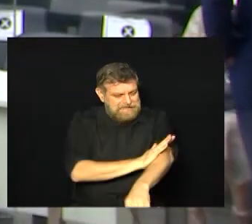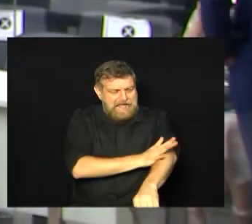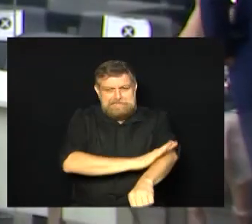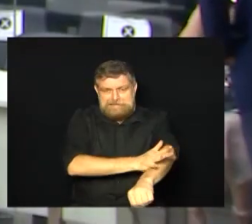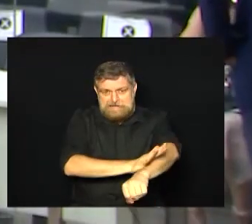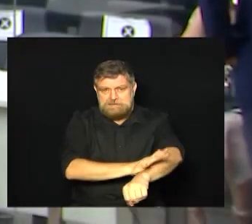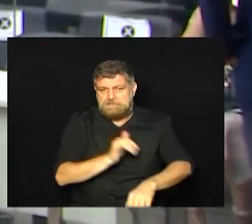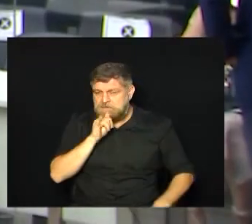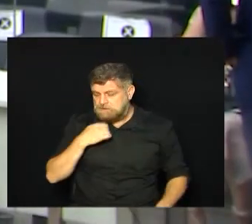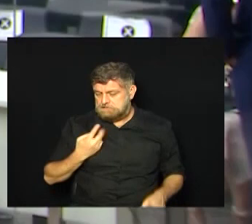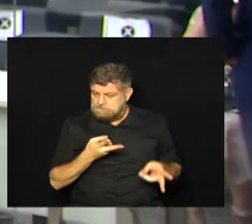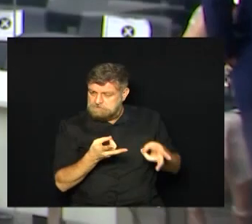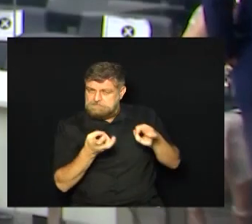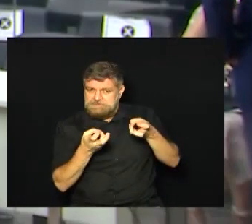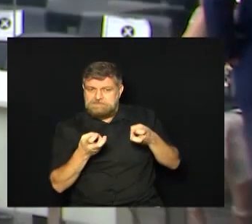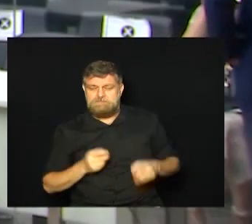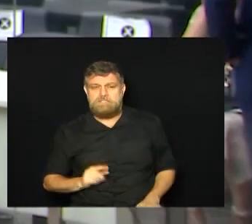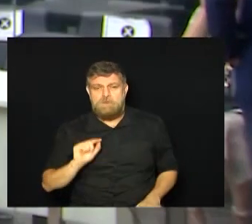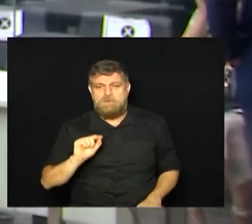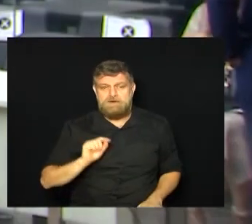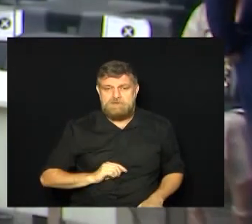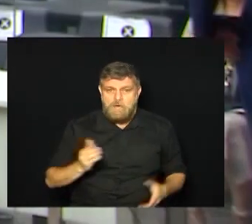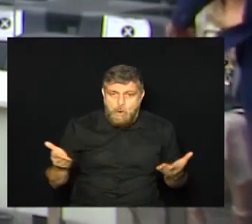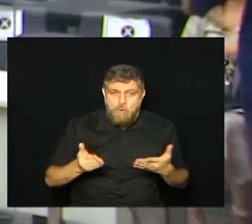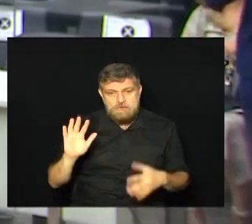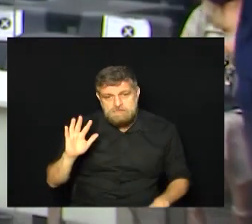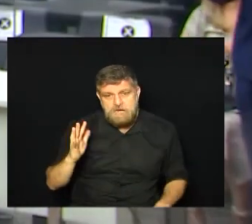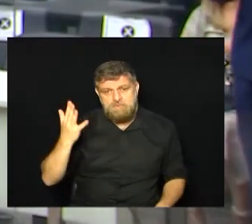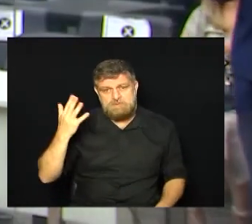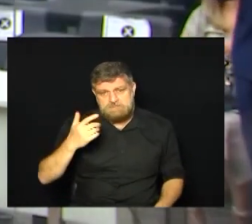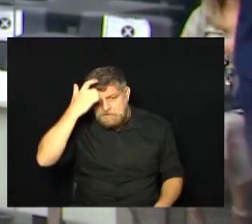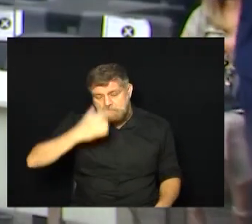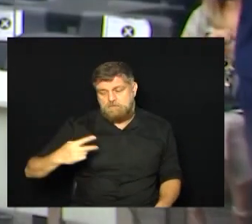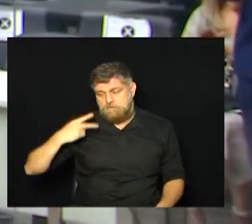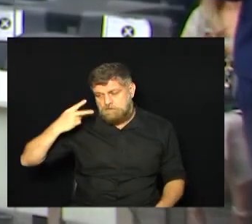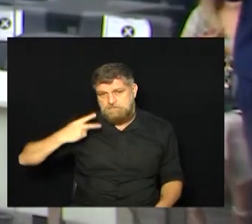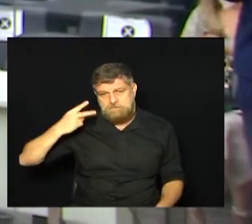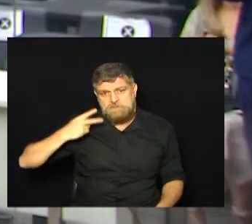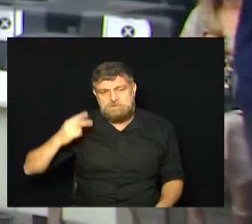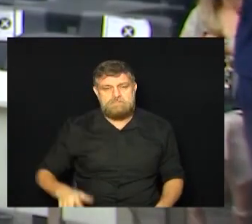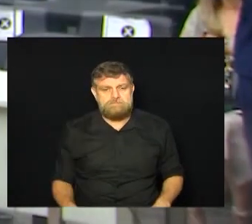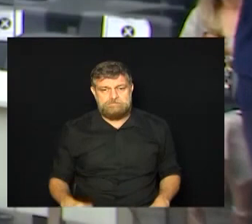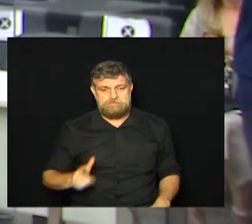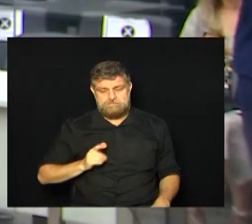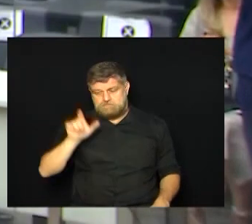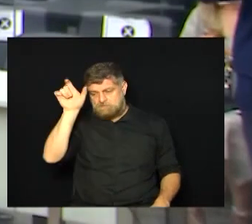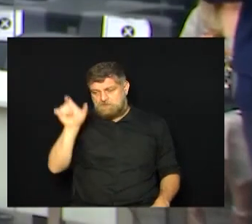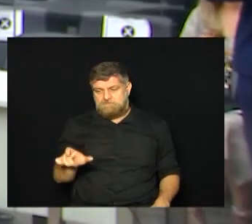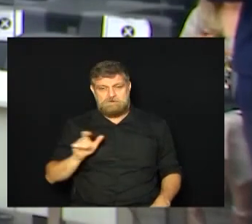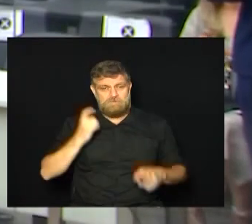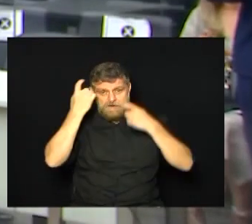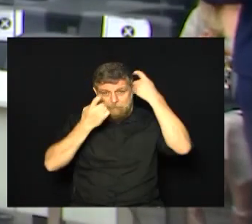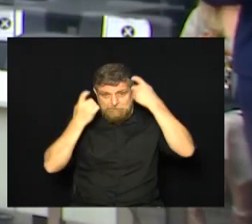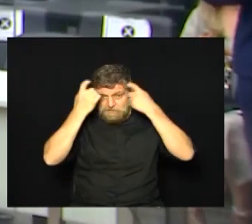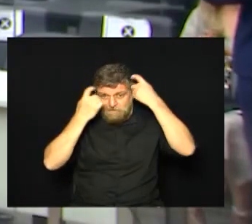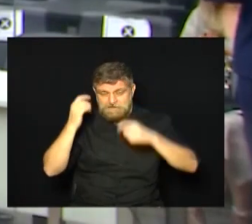a gente enxergar e ver isso nos dias de hoje. Então, como um parlamentar, como uma pessoa que é preocupada